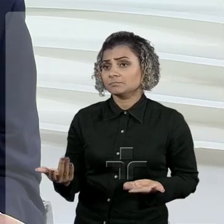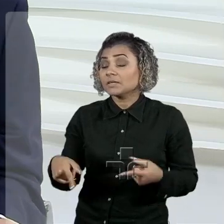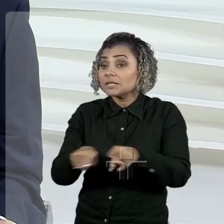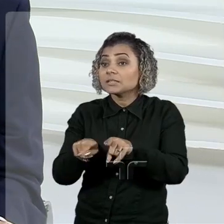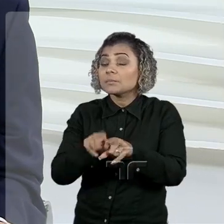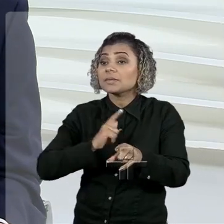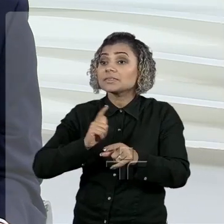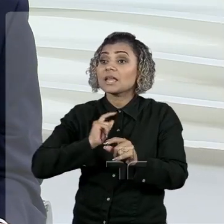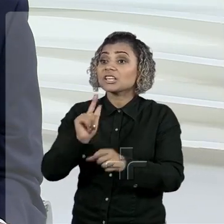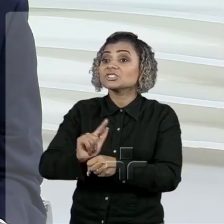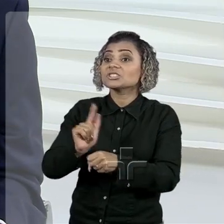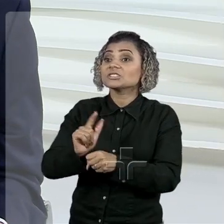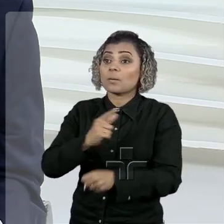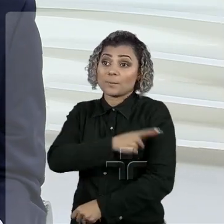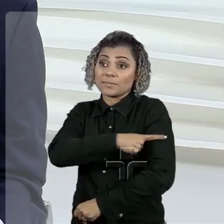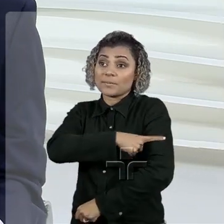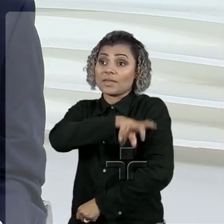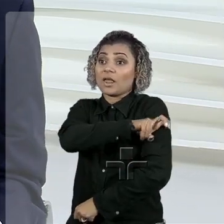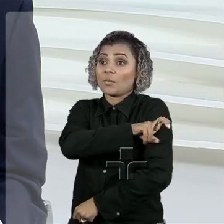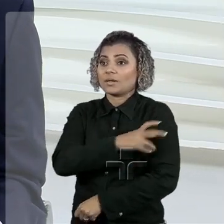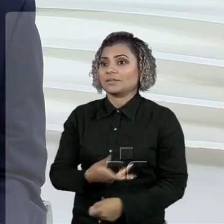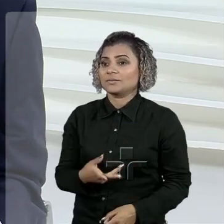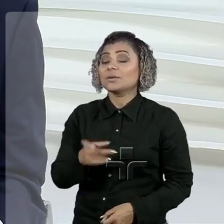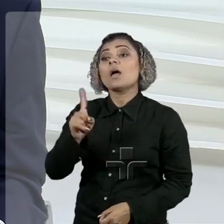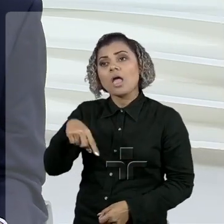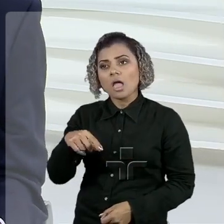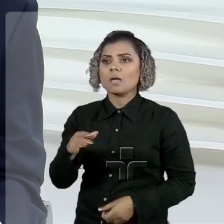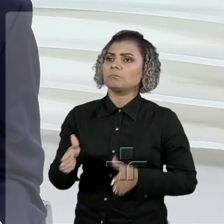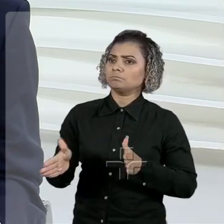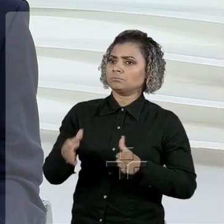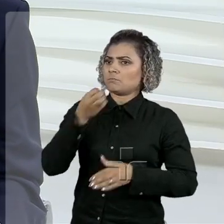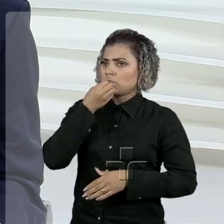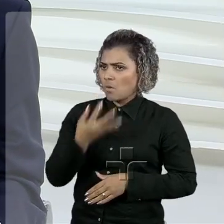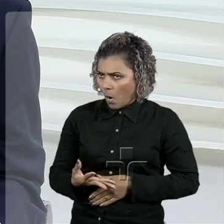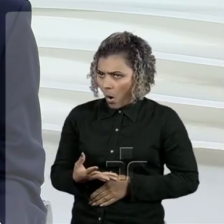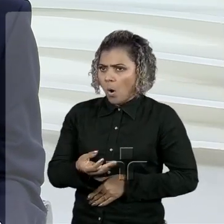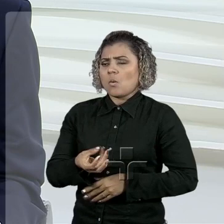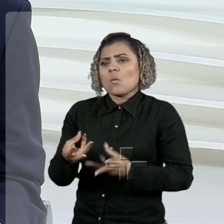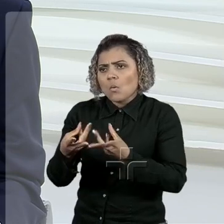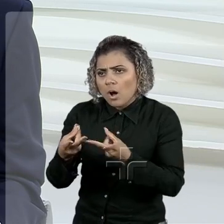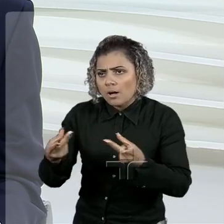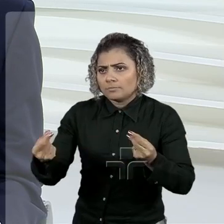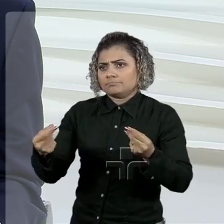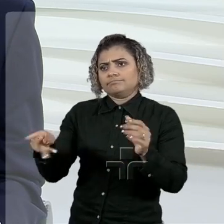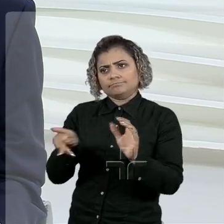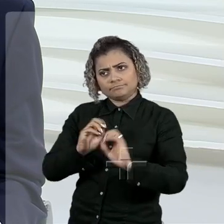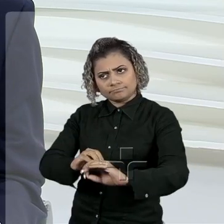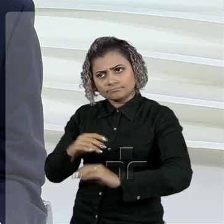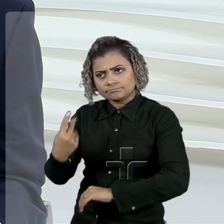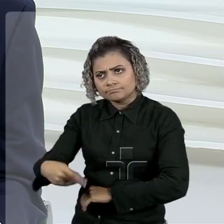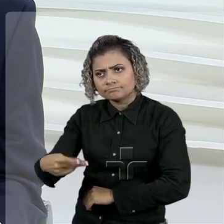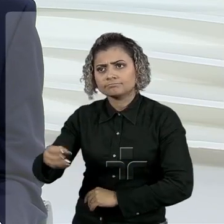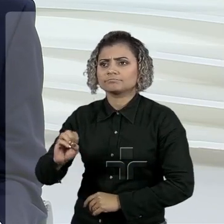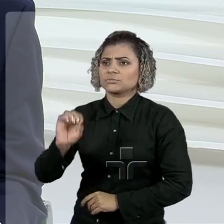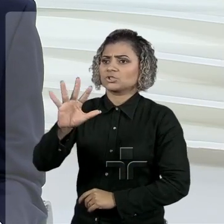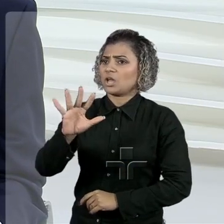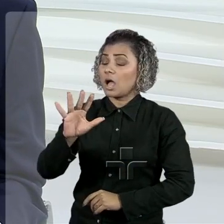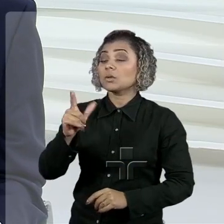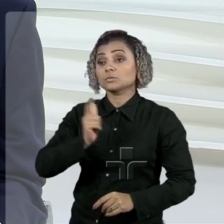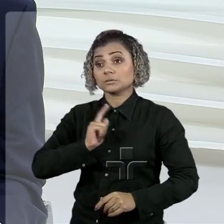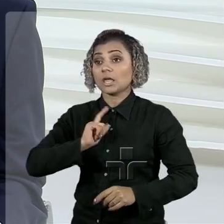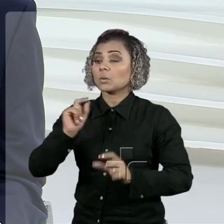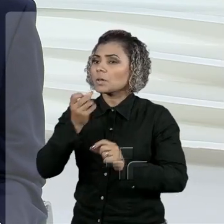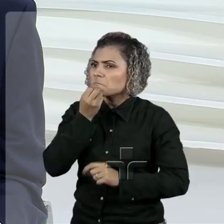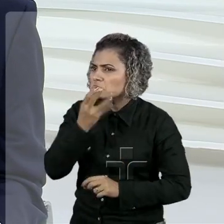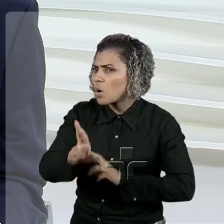a gestão do 1º ao 5º ano, que é uma rede muito boa, de qualidade que o Estado tem, é uma rede realmente com muitos